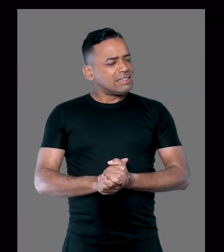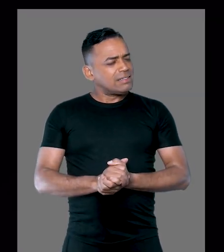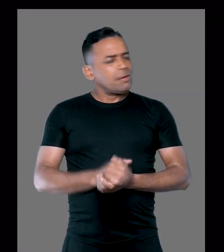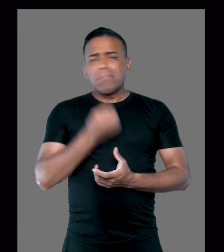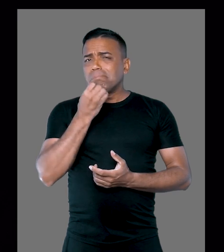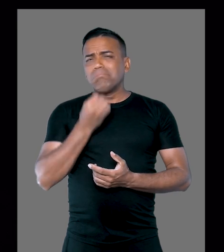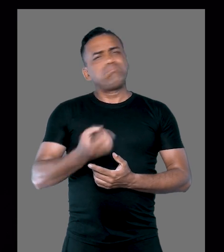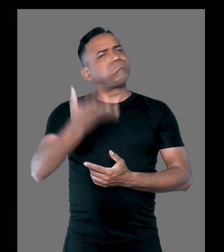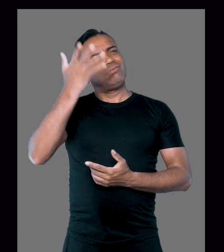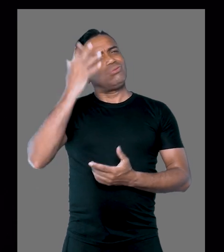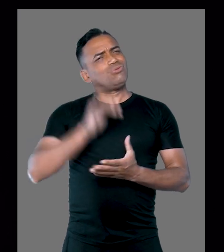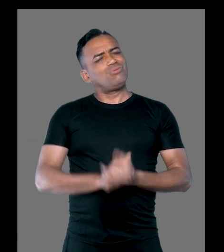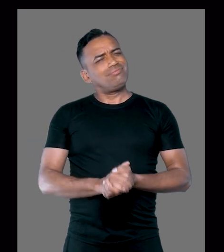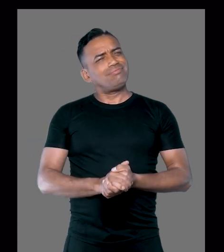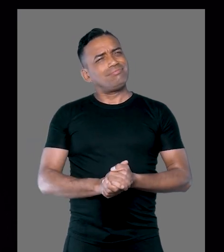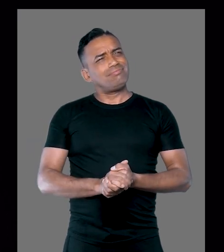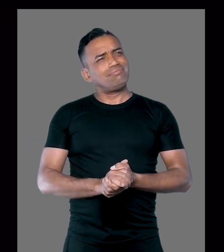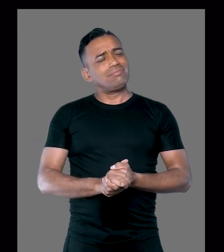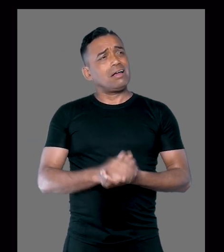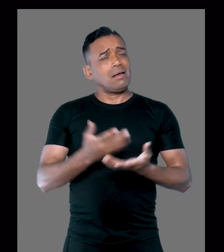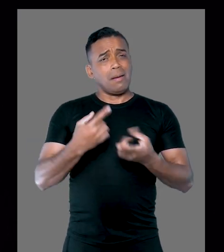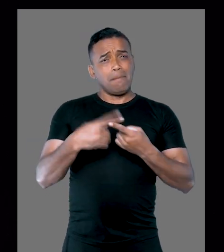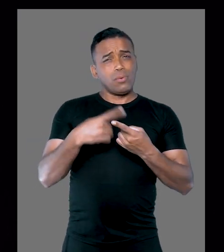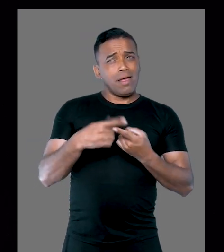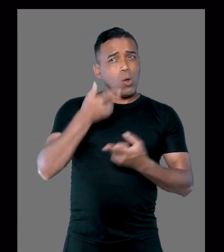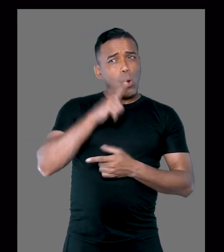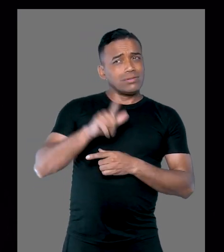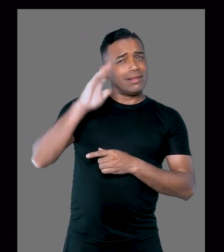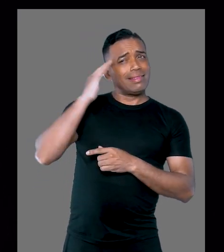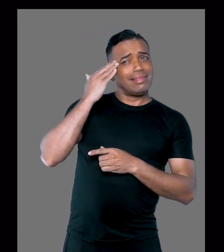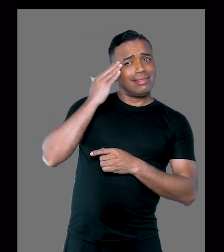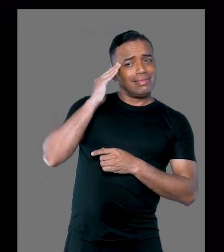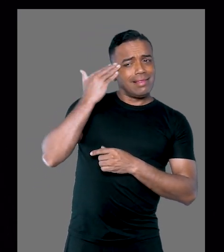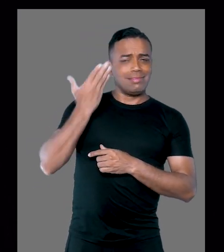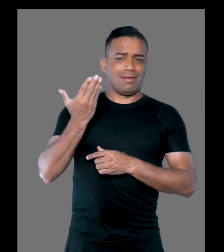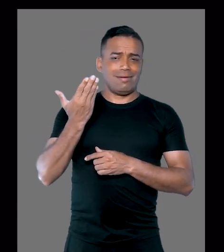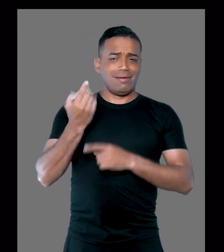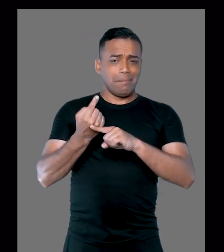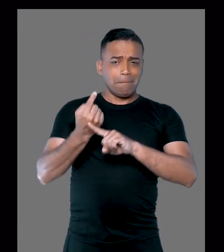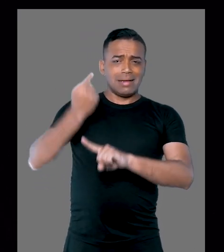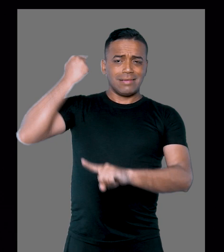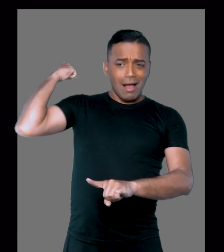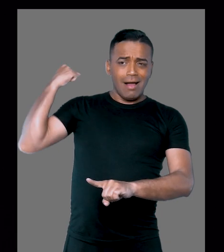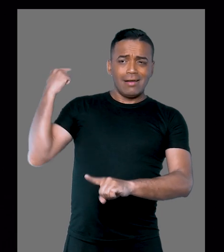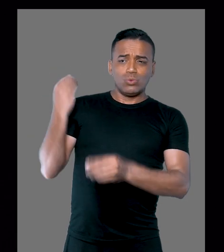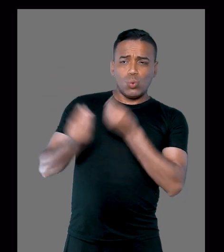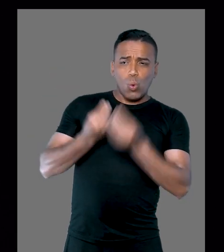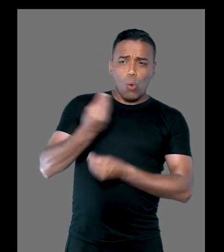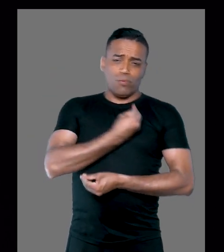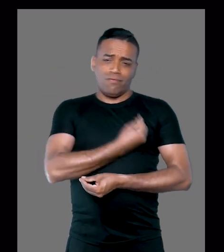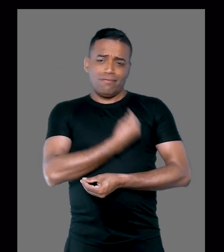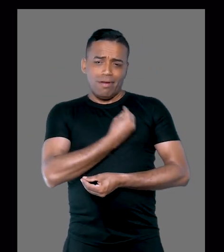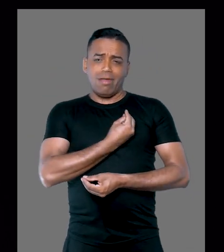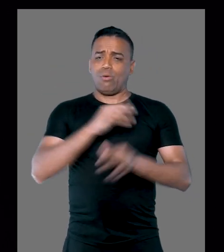muito bacana no sentido de entender um pouco o que viveram as pessoas que vieram